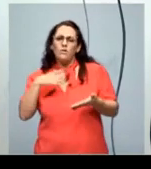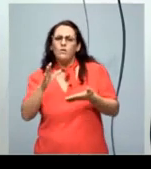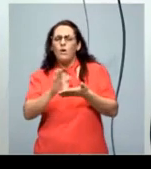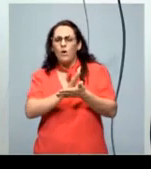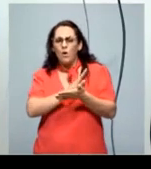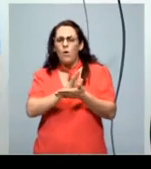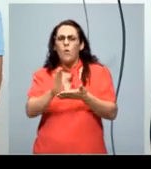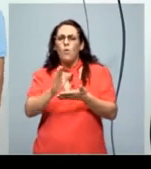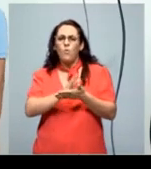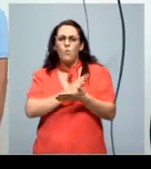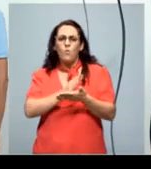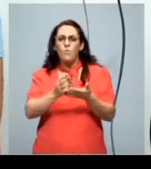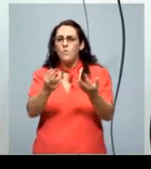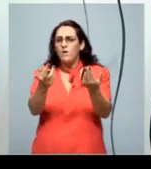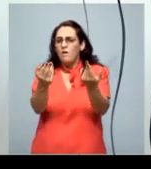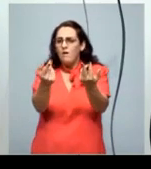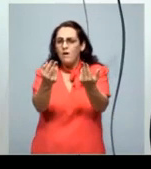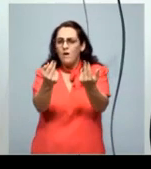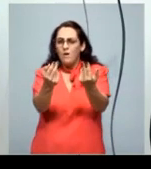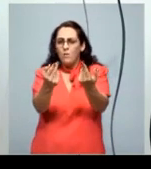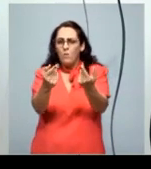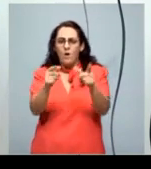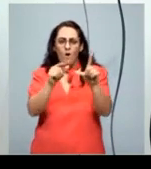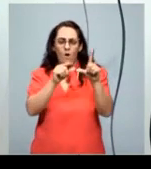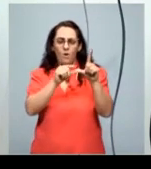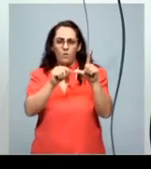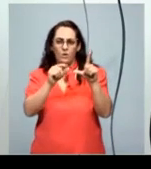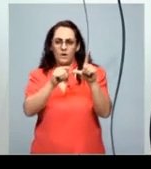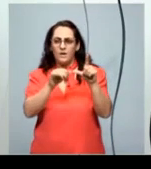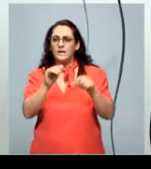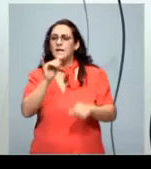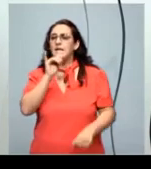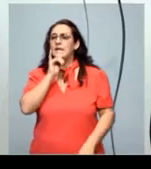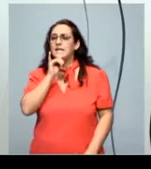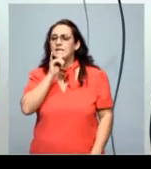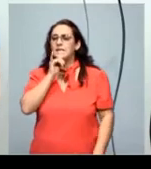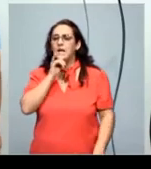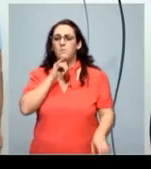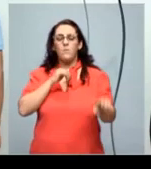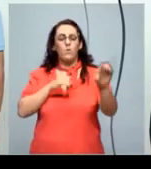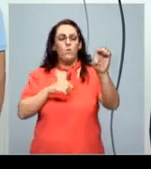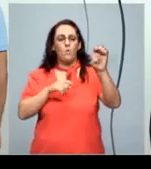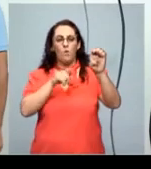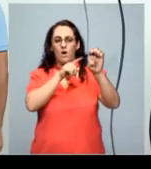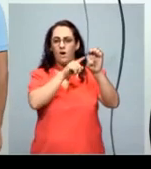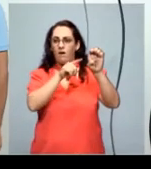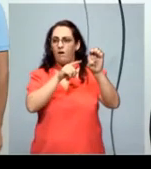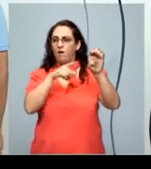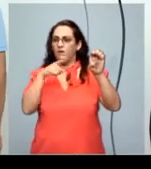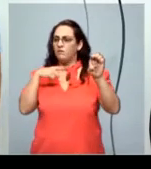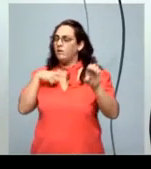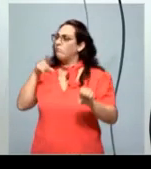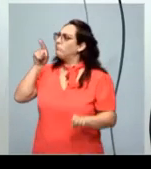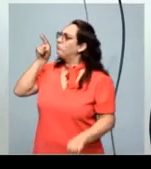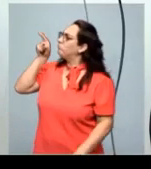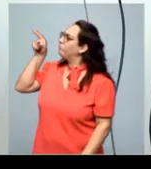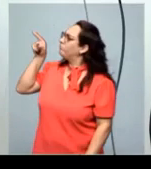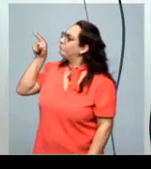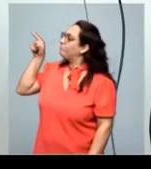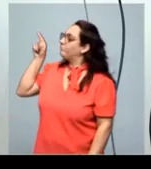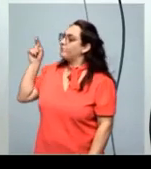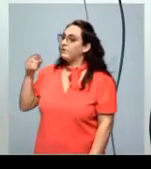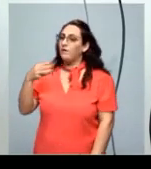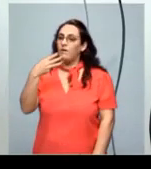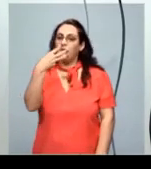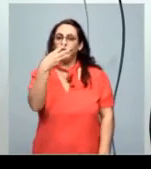letras que repetem. Por exemplo, a letra E repete 3 vezes.